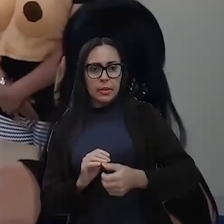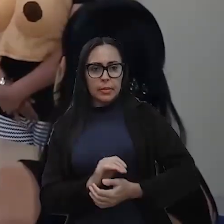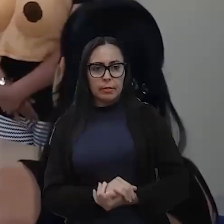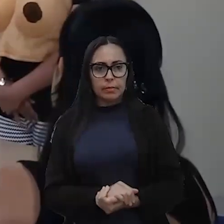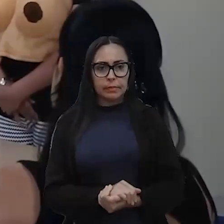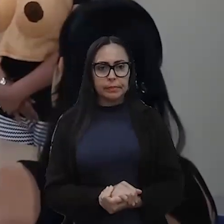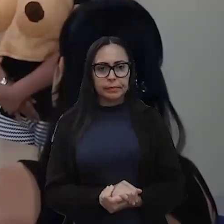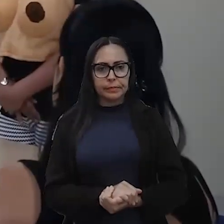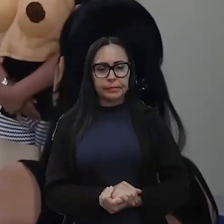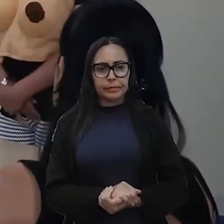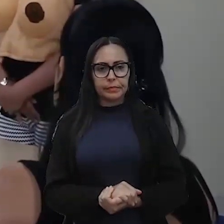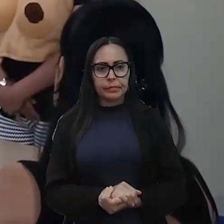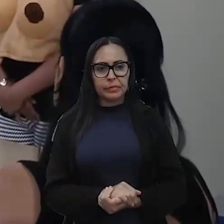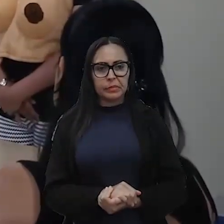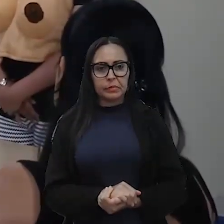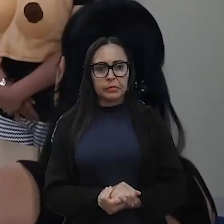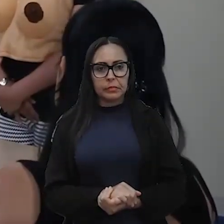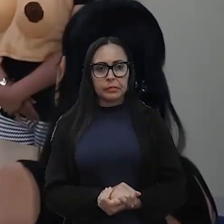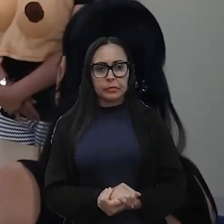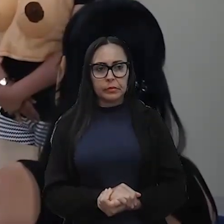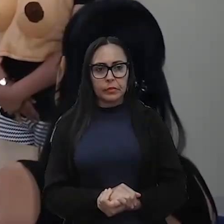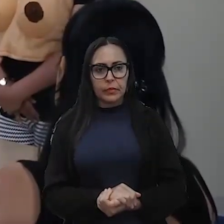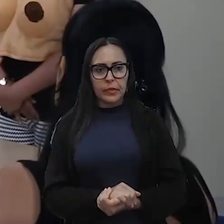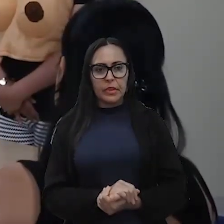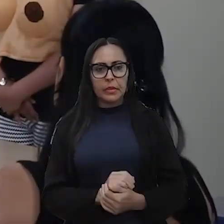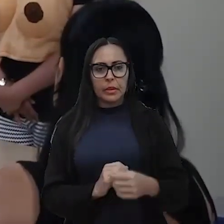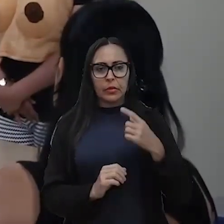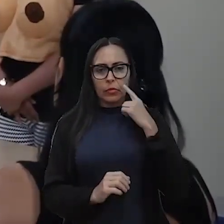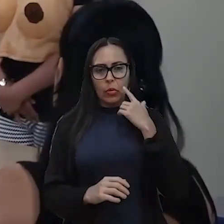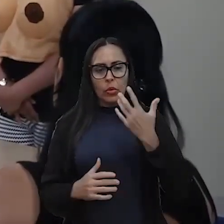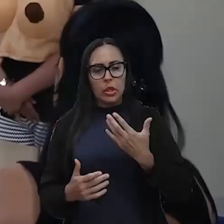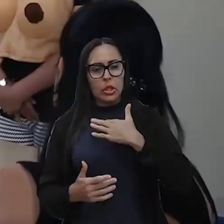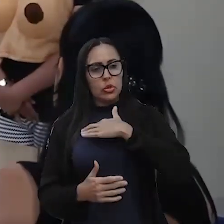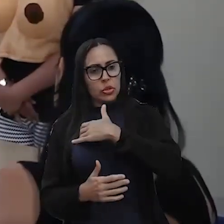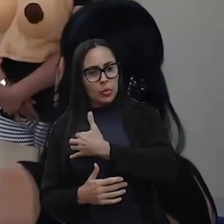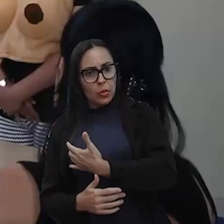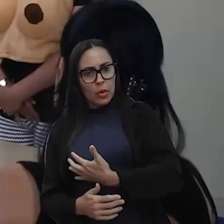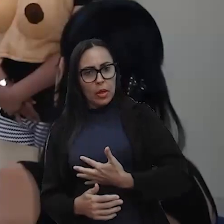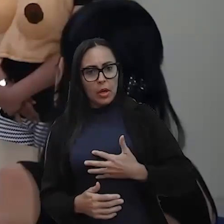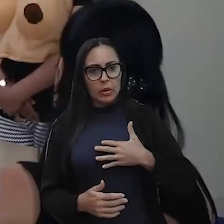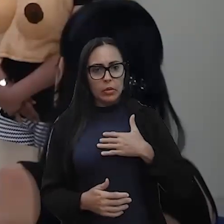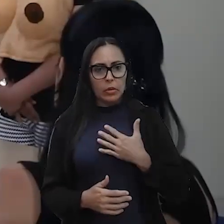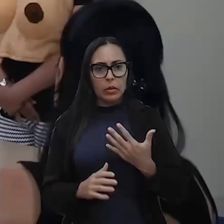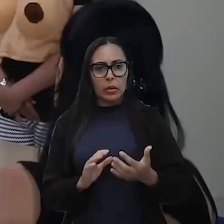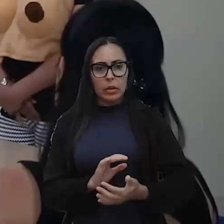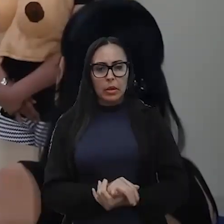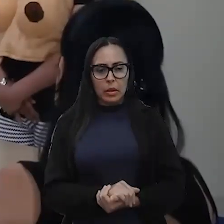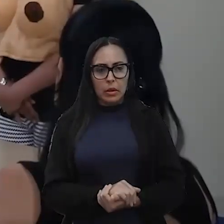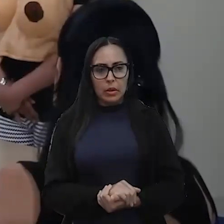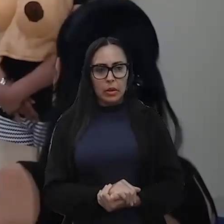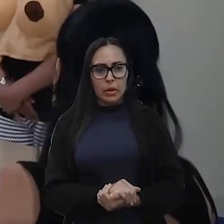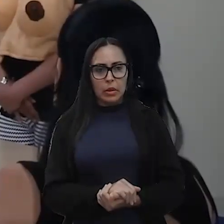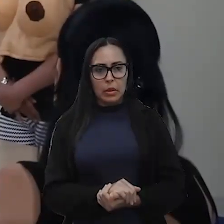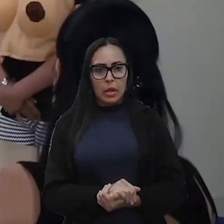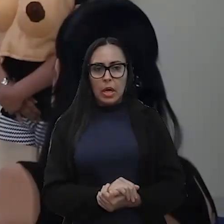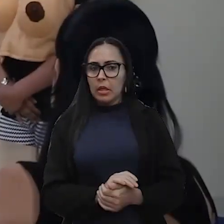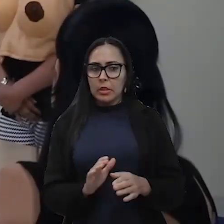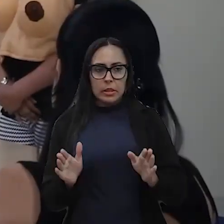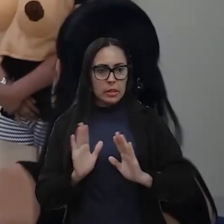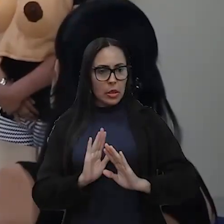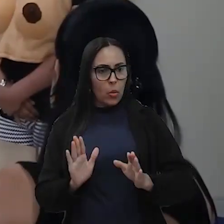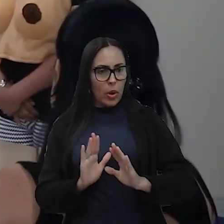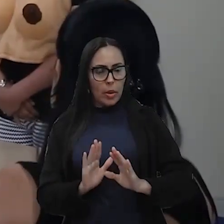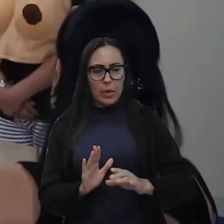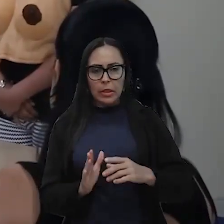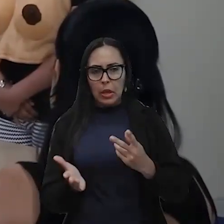assim, se não for hiperestimulada em relação, quando vai namorar alguma coisa, não é para estar acontecendo isso aí,